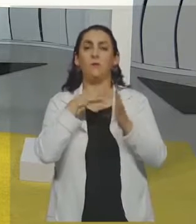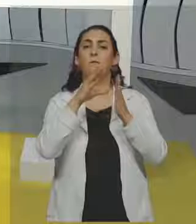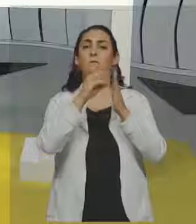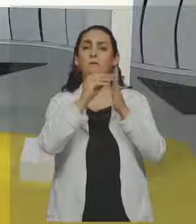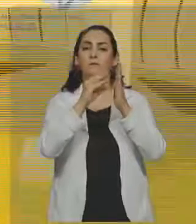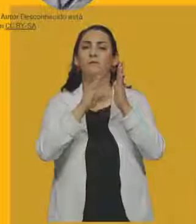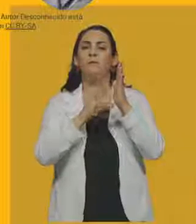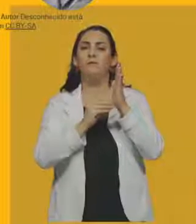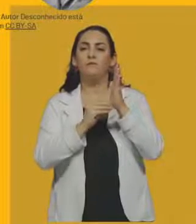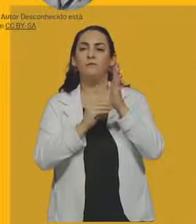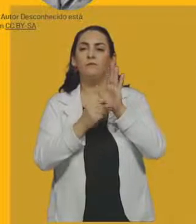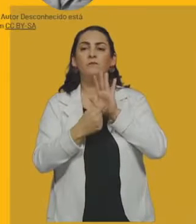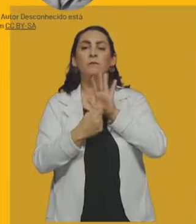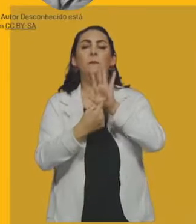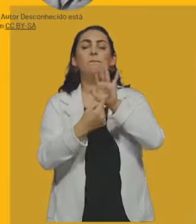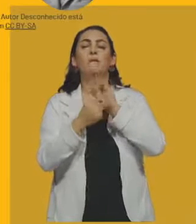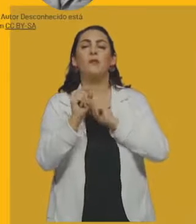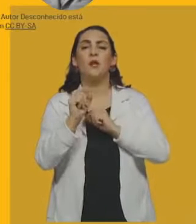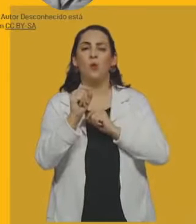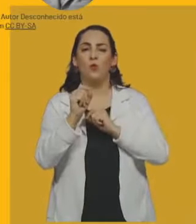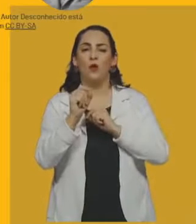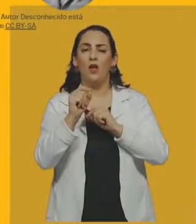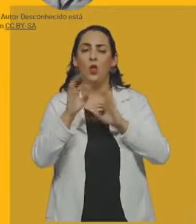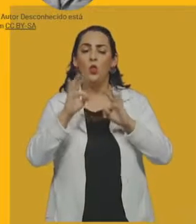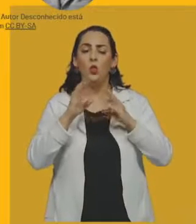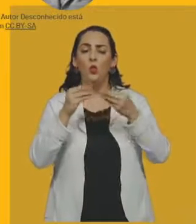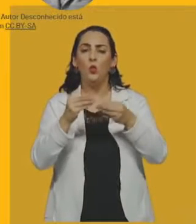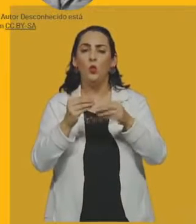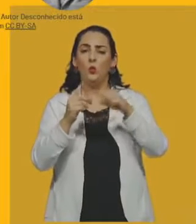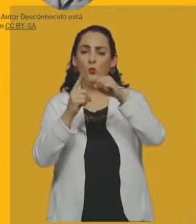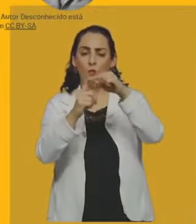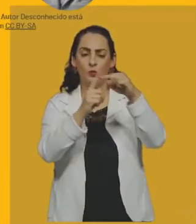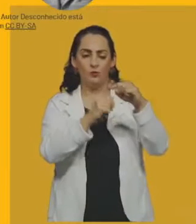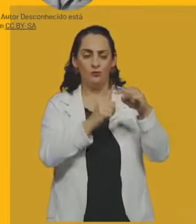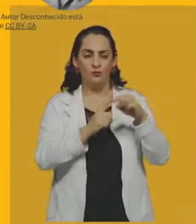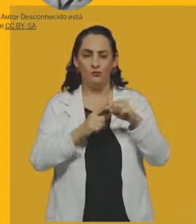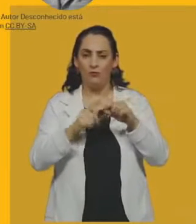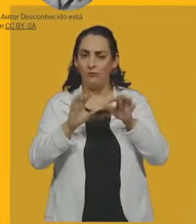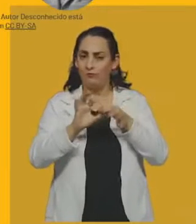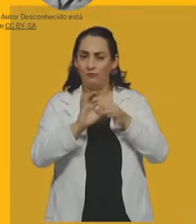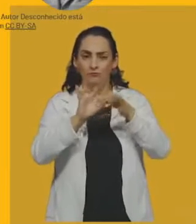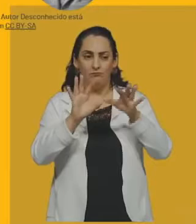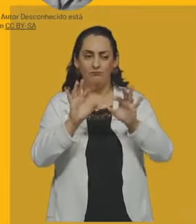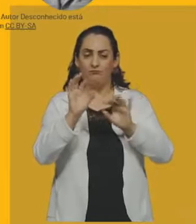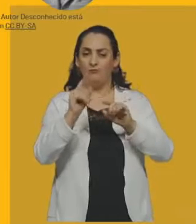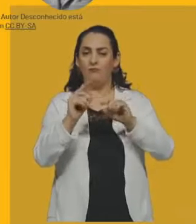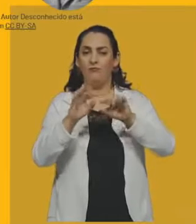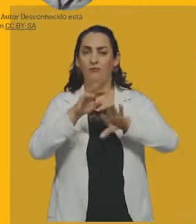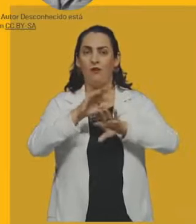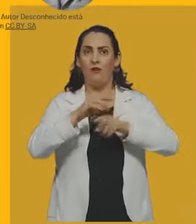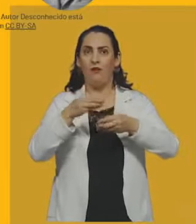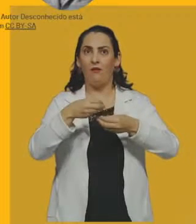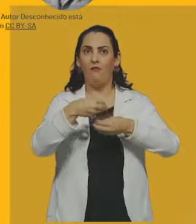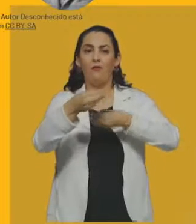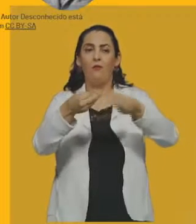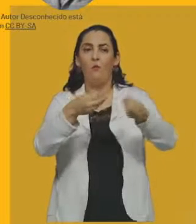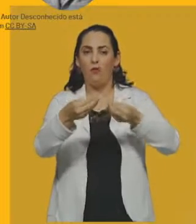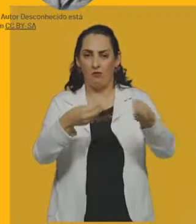carga positiva, ela estava uniformemente distribuída no átomo. Sendo assim, não haveria, então, uma grande